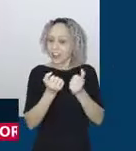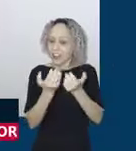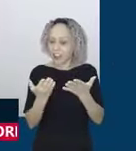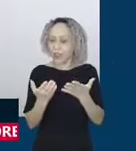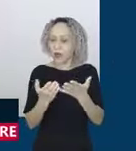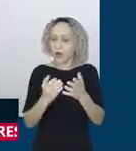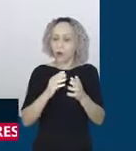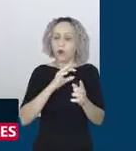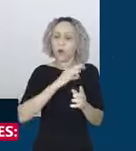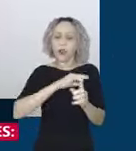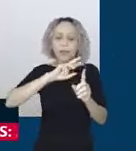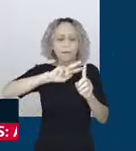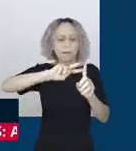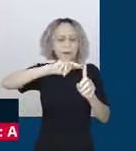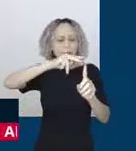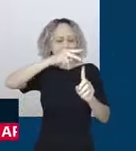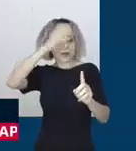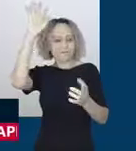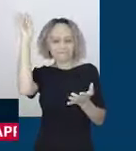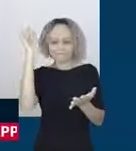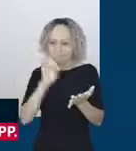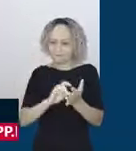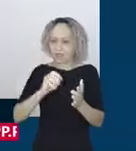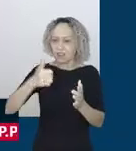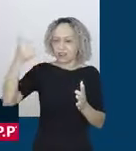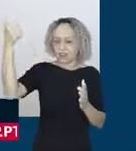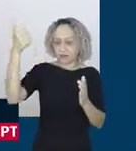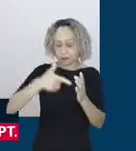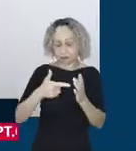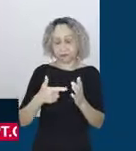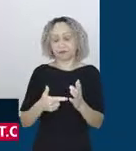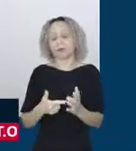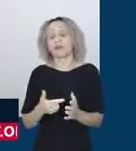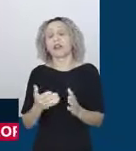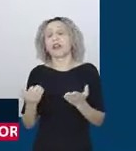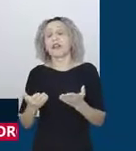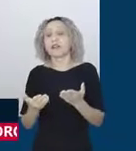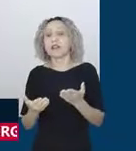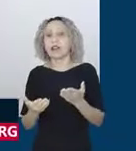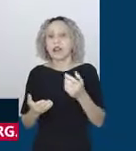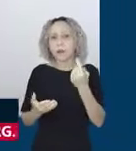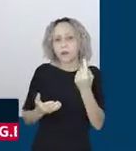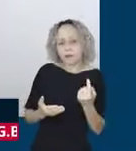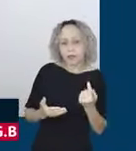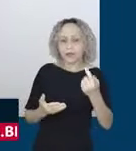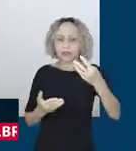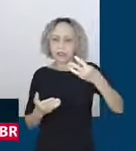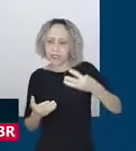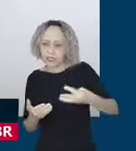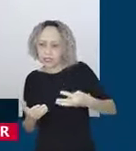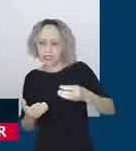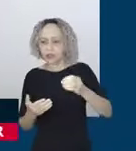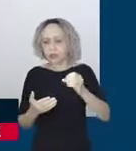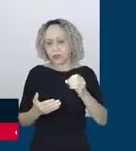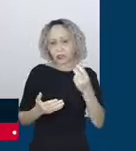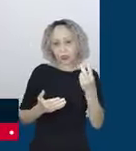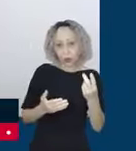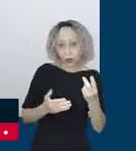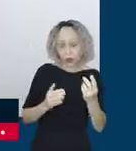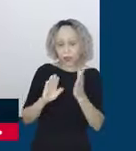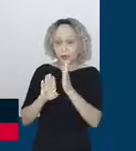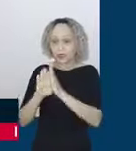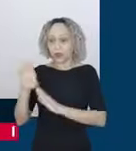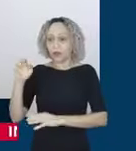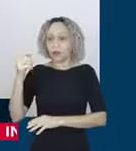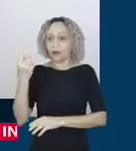maio, e o salário mínimo estava em 1.302, passou de imediato para 1.320, ele passou